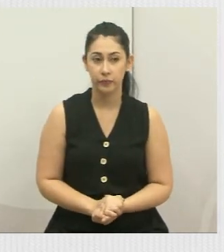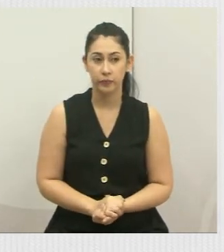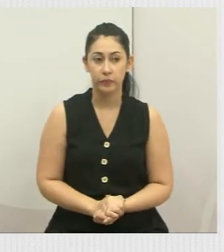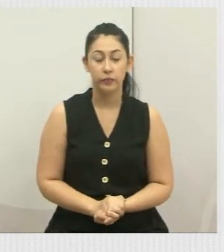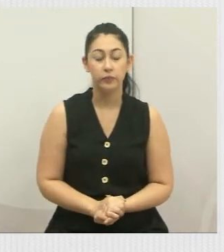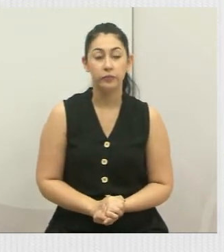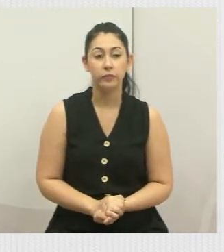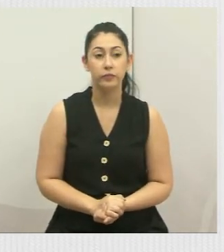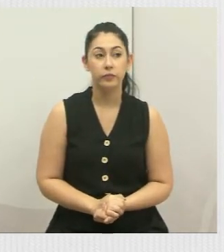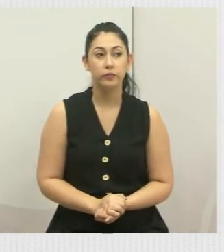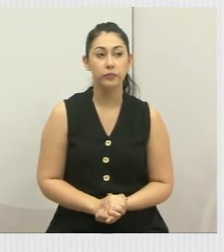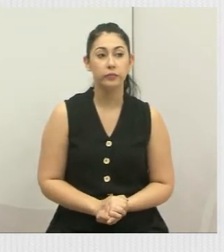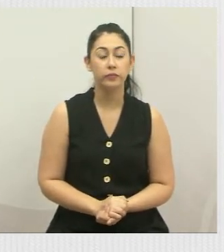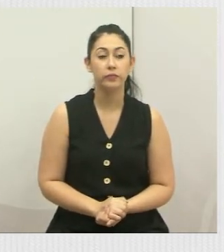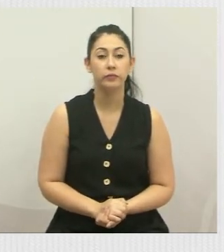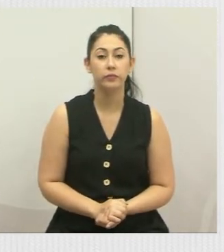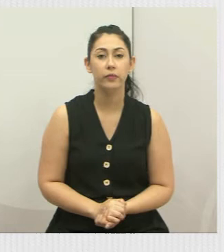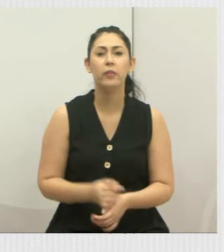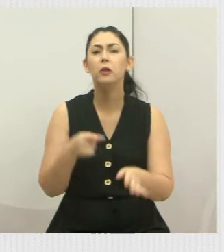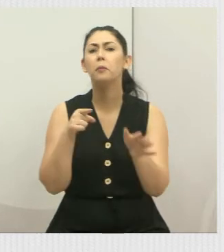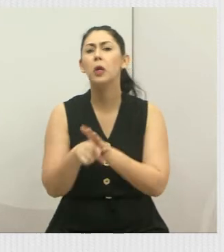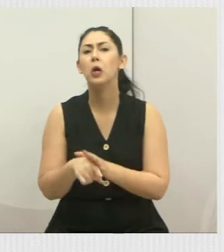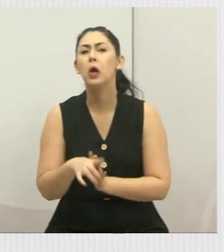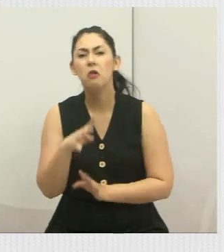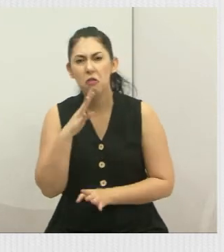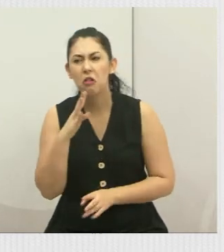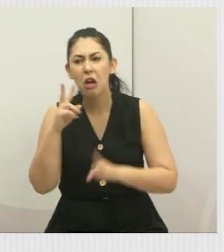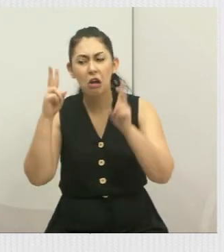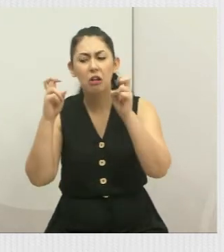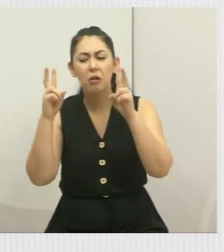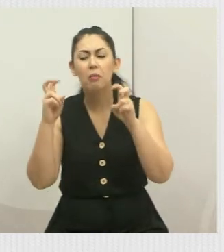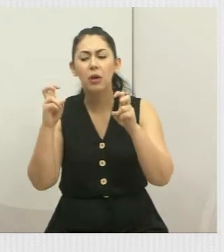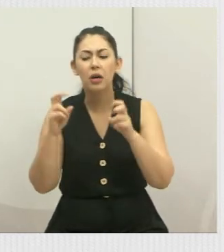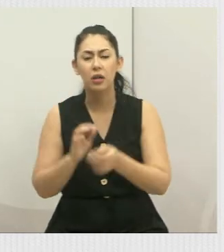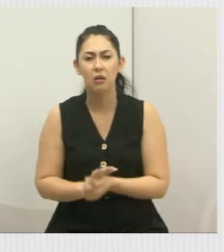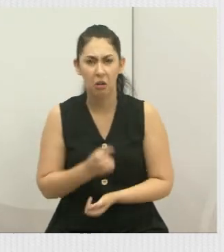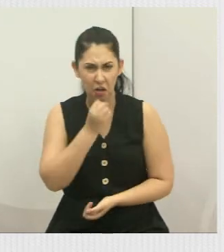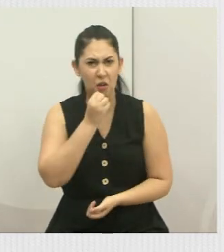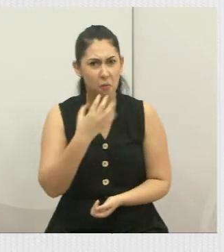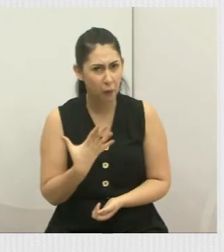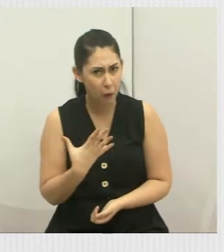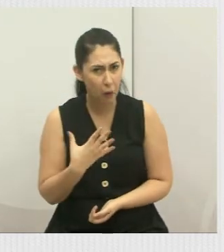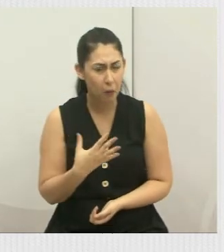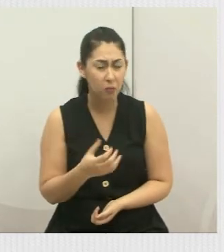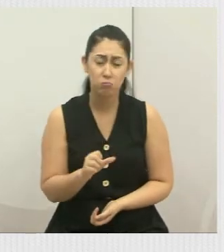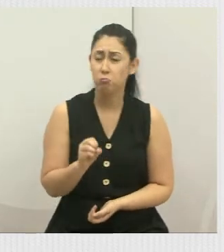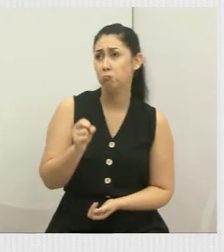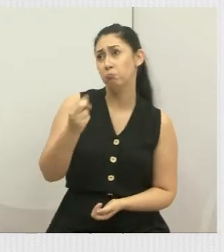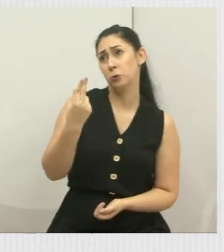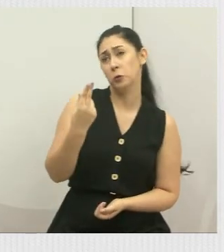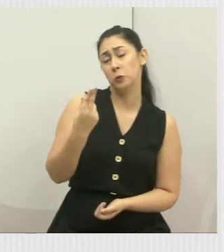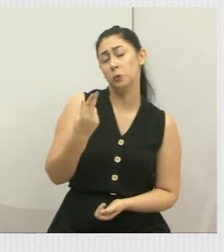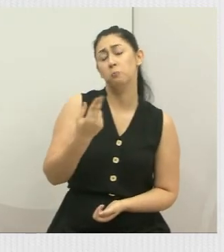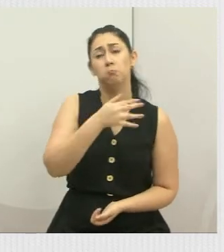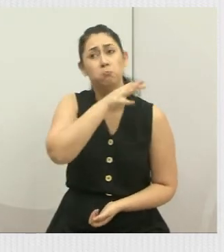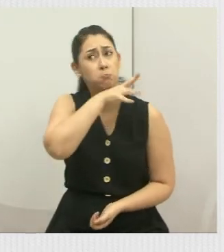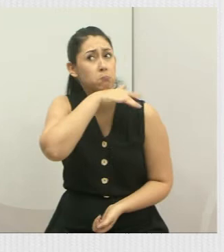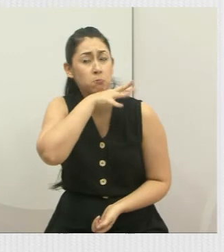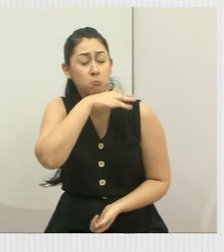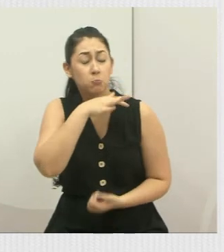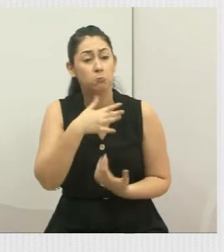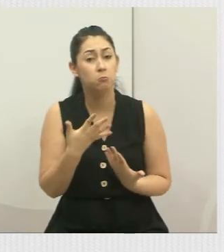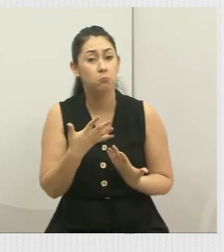gerenciamento de resíduos sólidos. Você conhece alguma campanha? Como você avalia? Essa questão está boa, está ótima, está ruim, está regular?